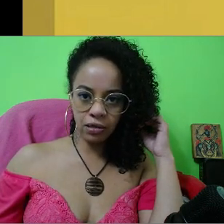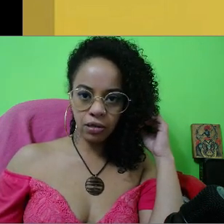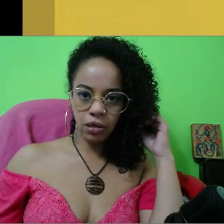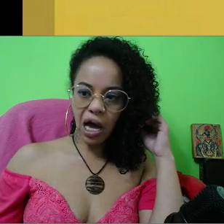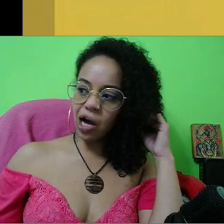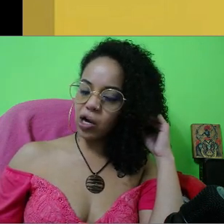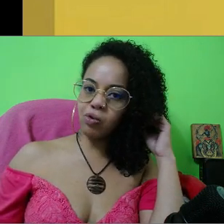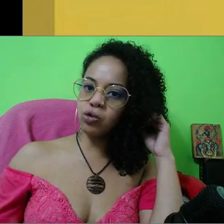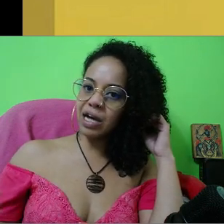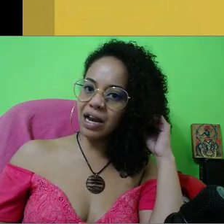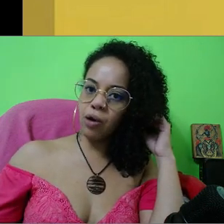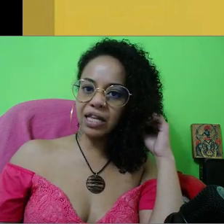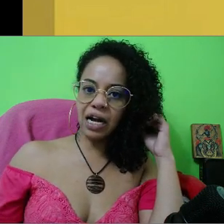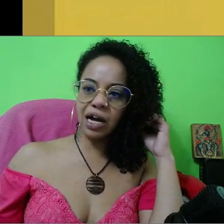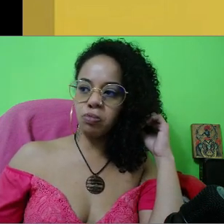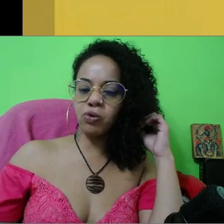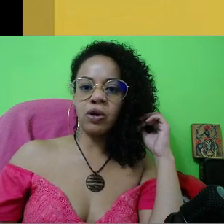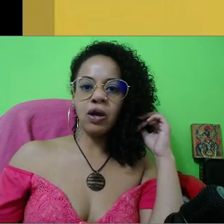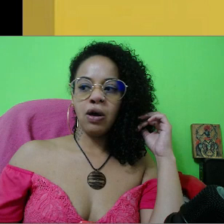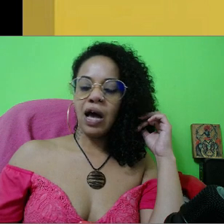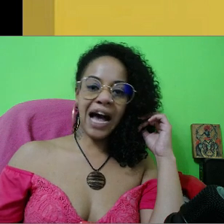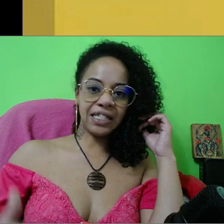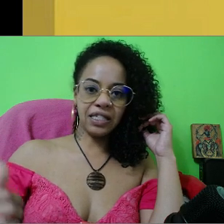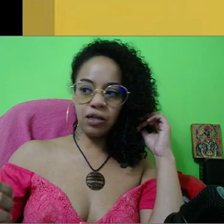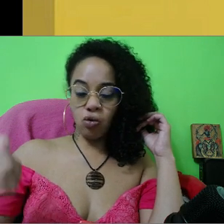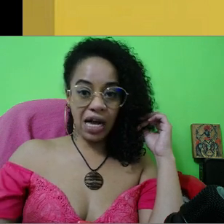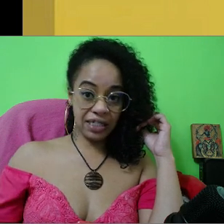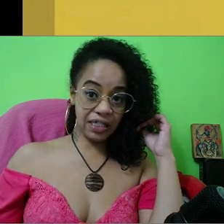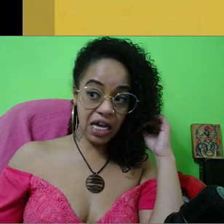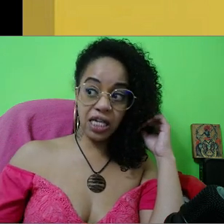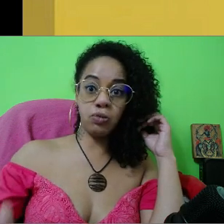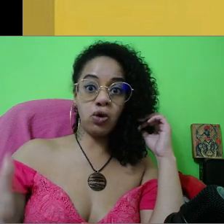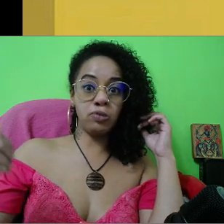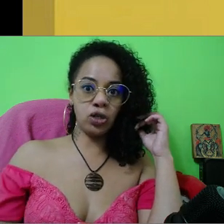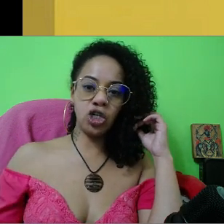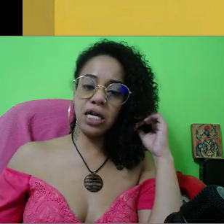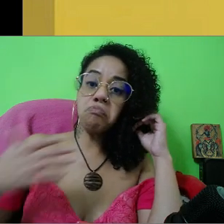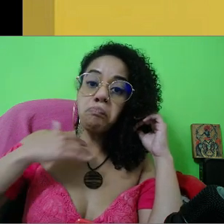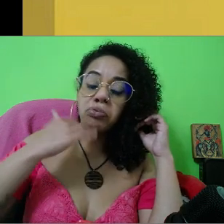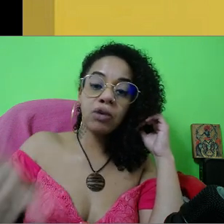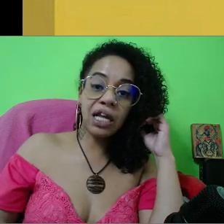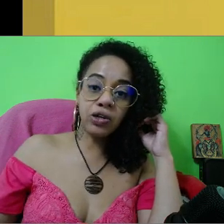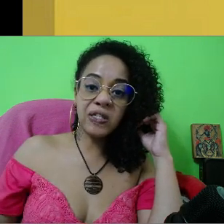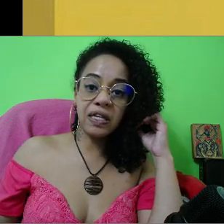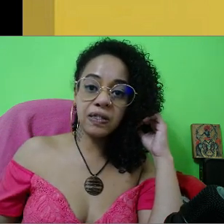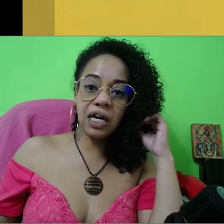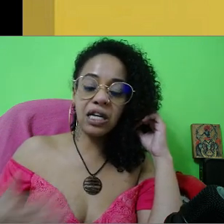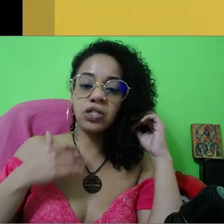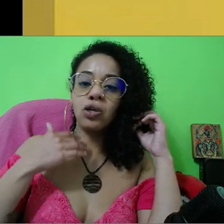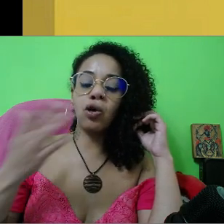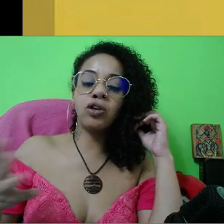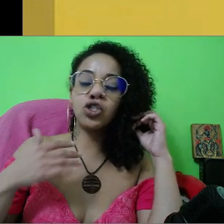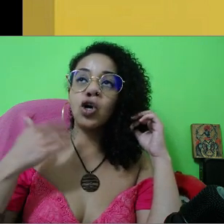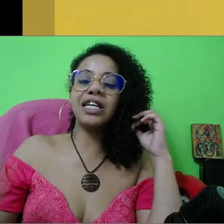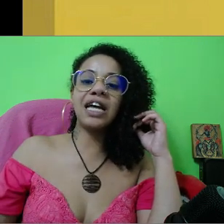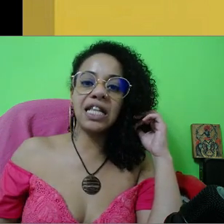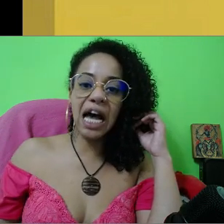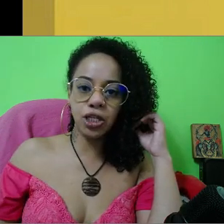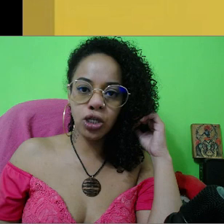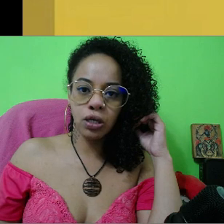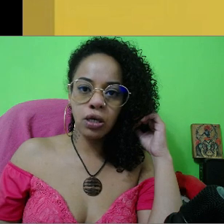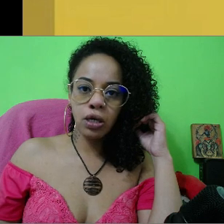Brota agora quando o canal é atacado por com racismo com misoginia Cadê vocês Cadê a